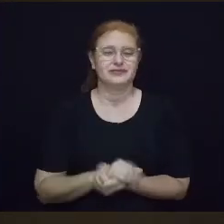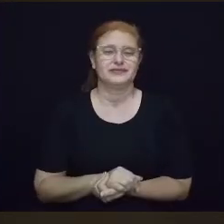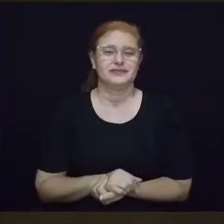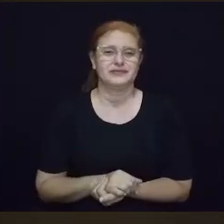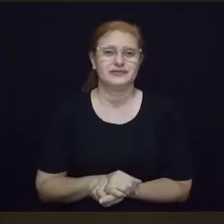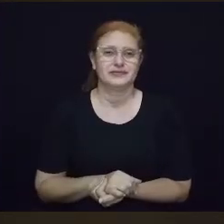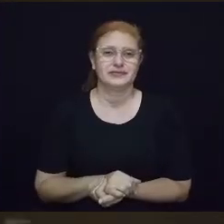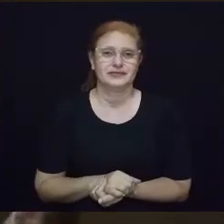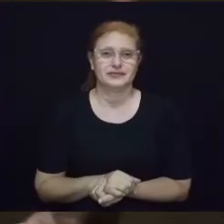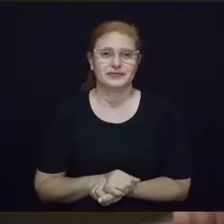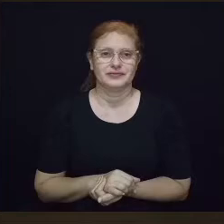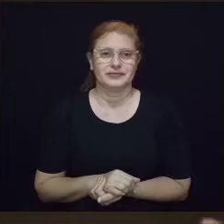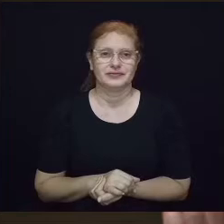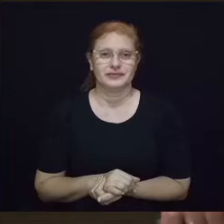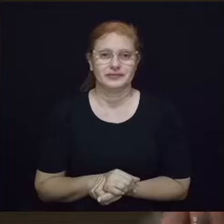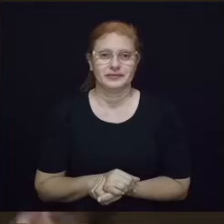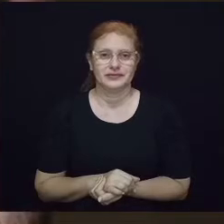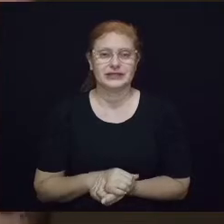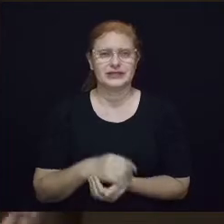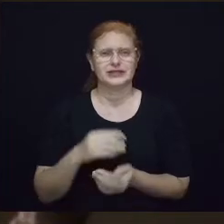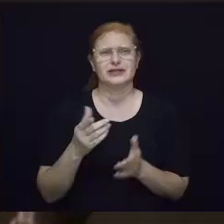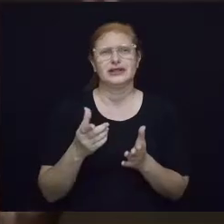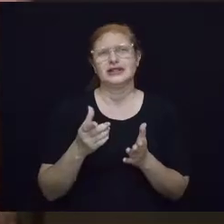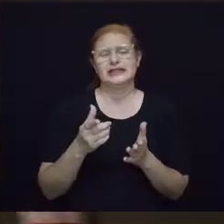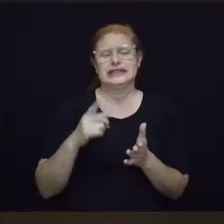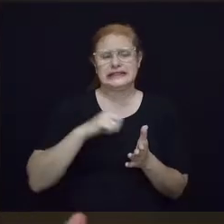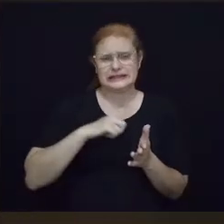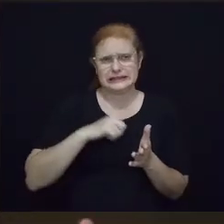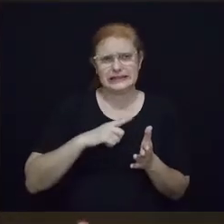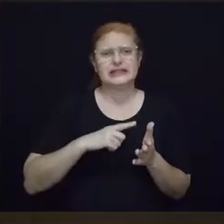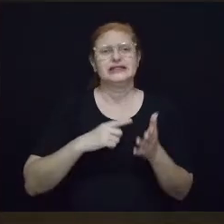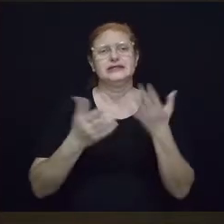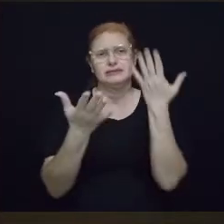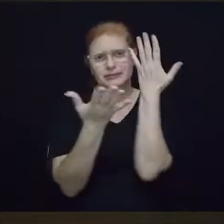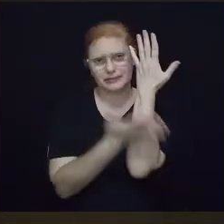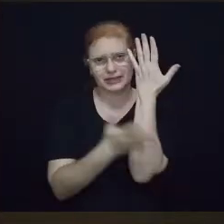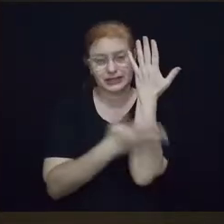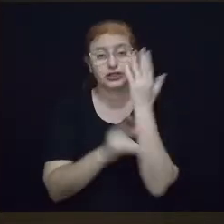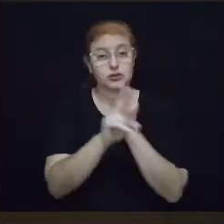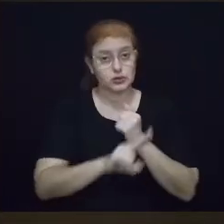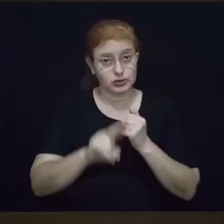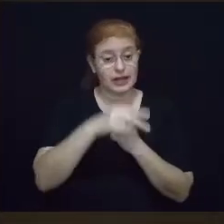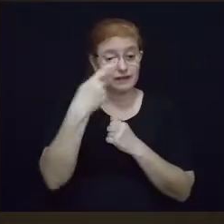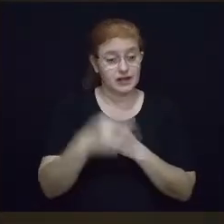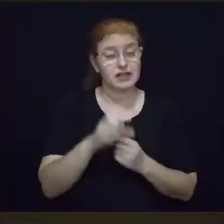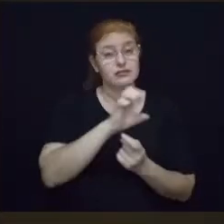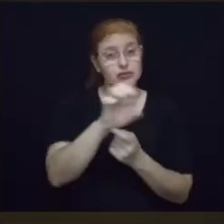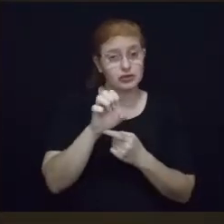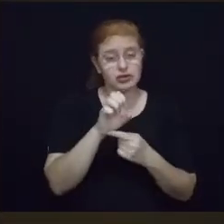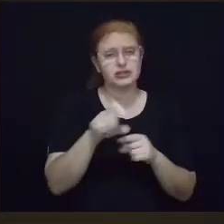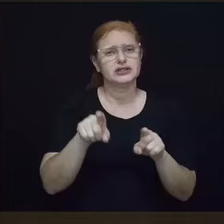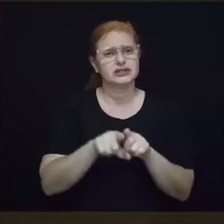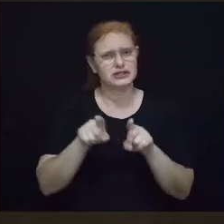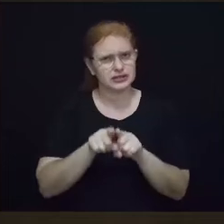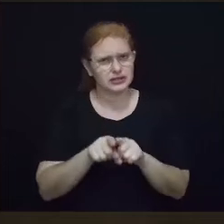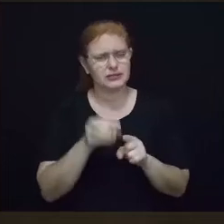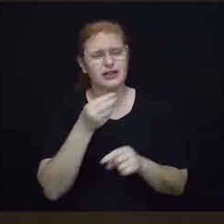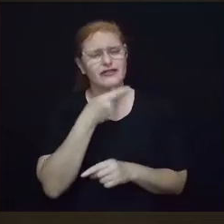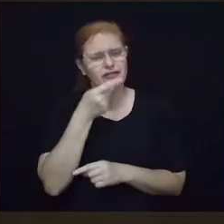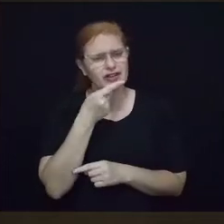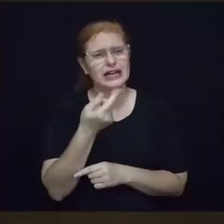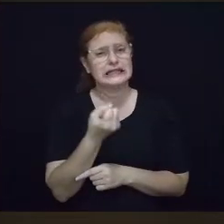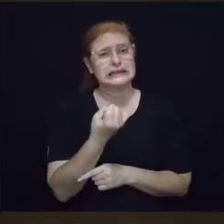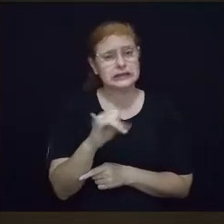Além das madeiras utilizadas para as obras presentes nessa exposição, comenta também se tu usas alguma